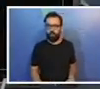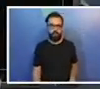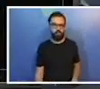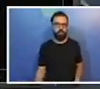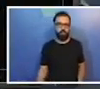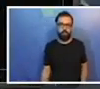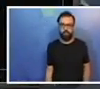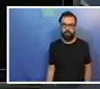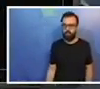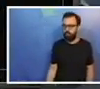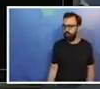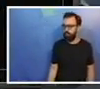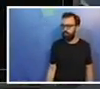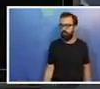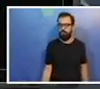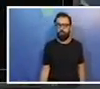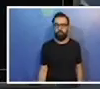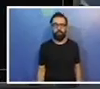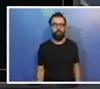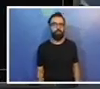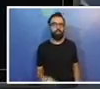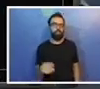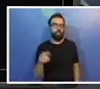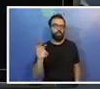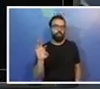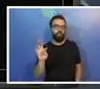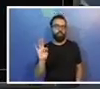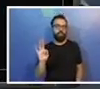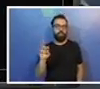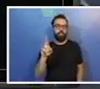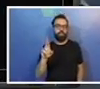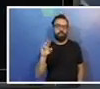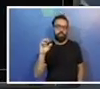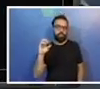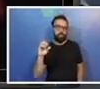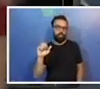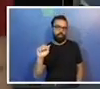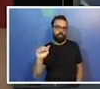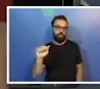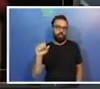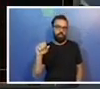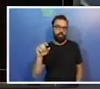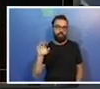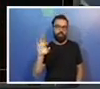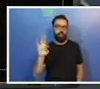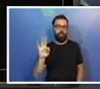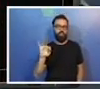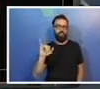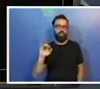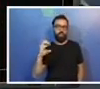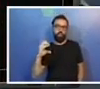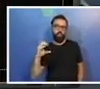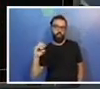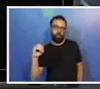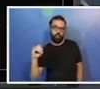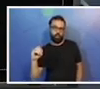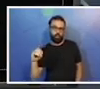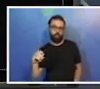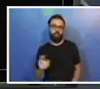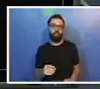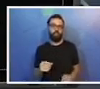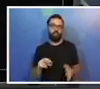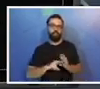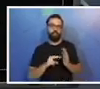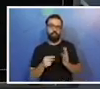é ilegal. O que é o tráfico? É tirar o animal da natureza e vender de forma ilegal.